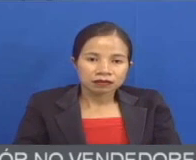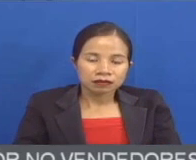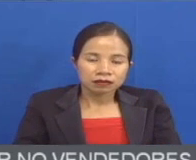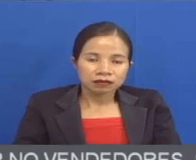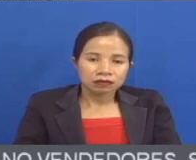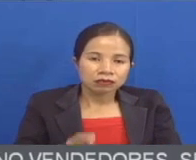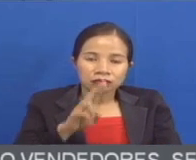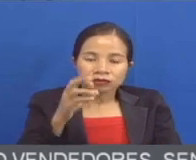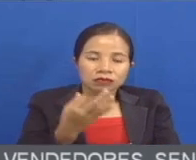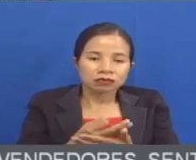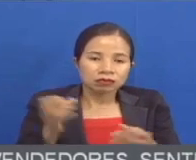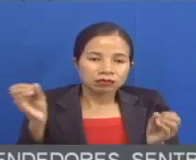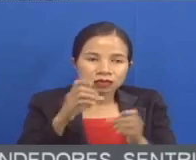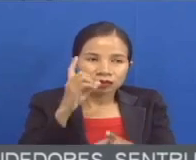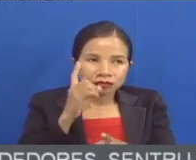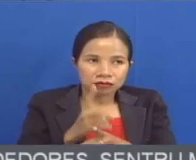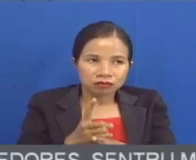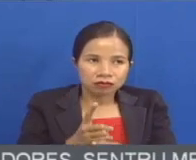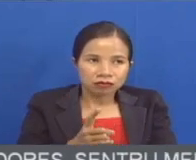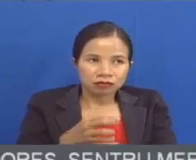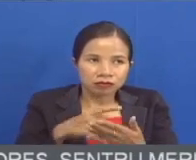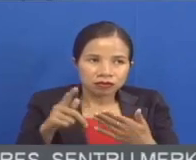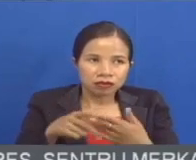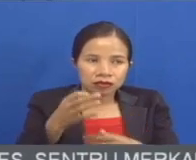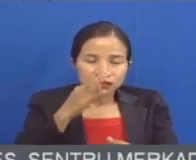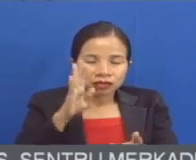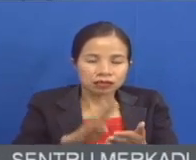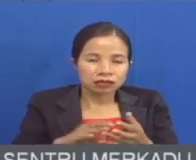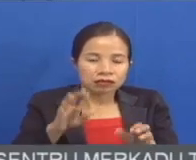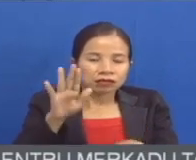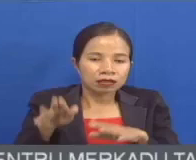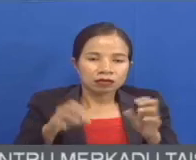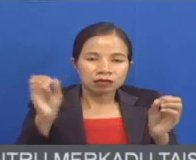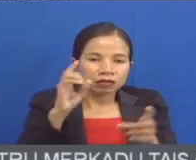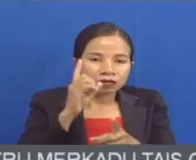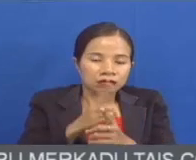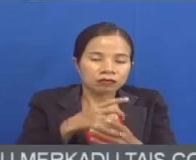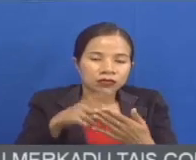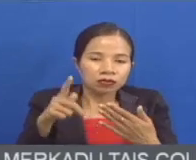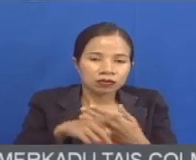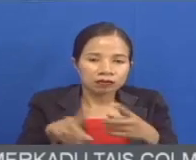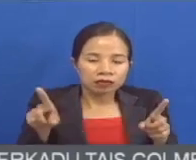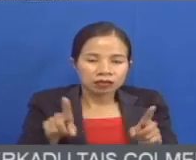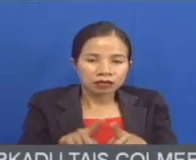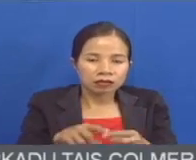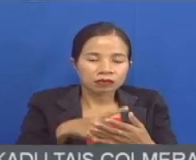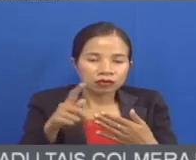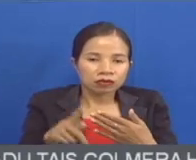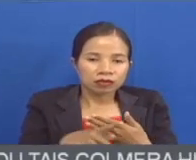mim, zero, usamos a luz. E programa merenda escolar, não se lá luz. Também, e no programa Irasané, é